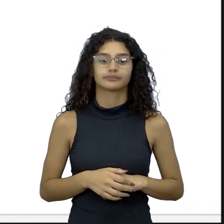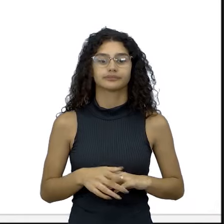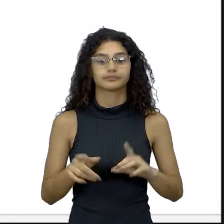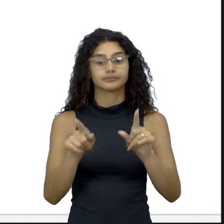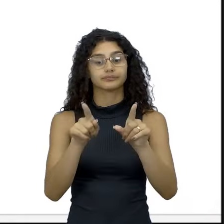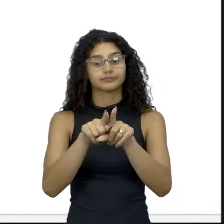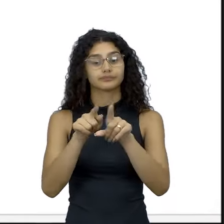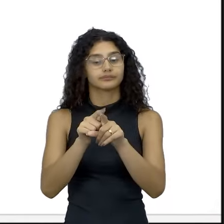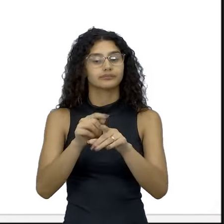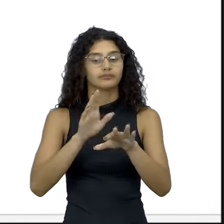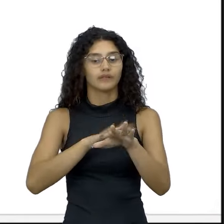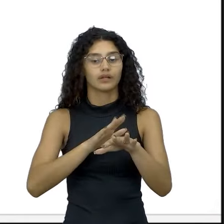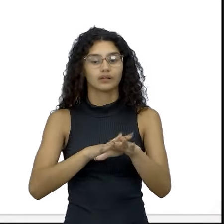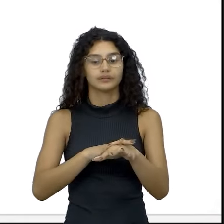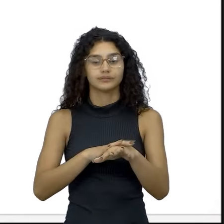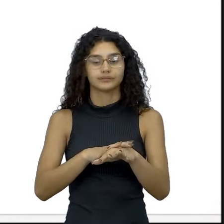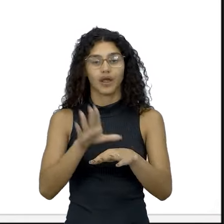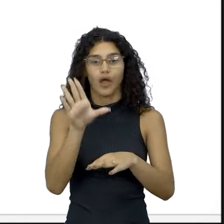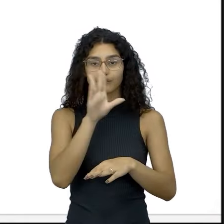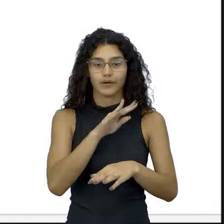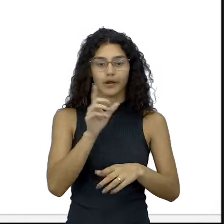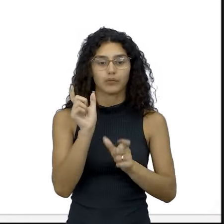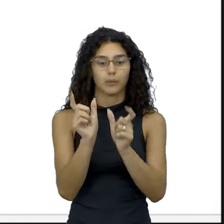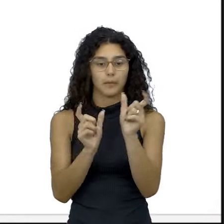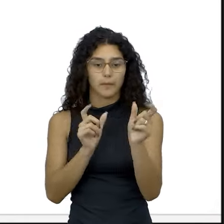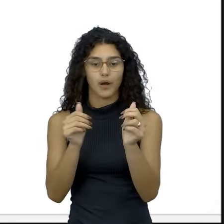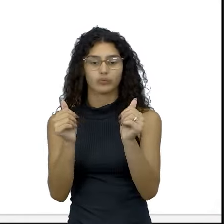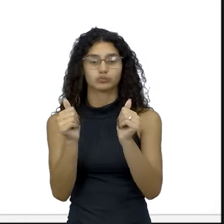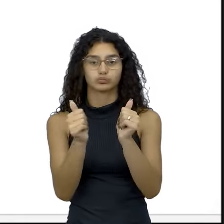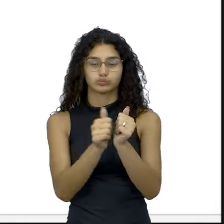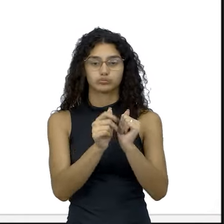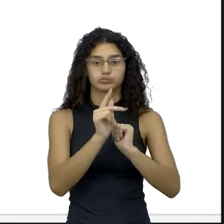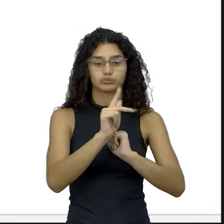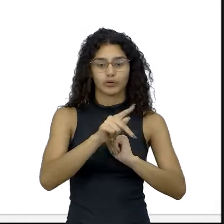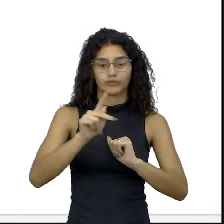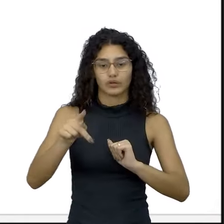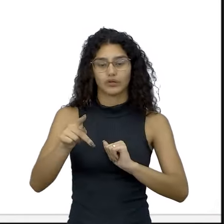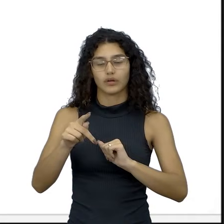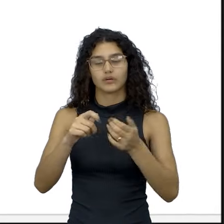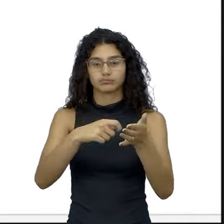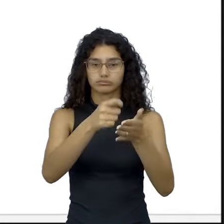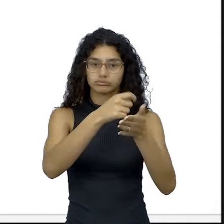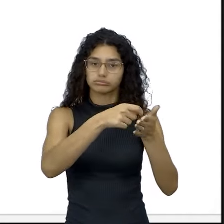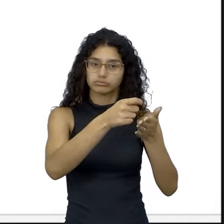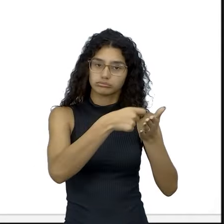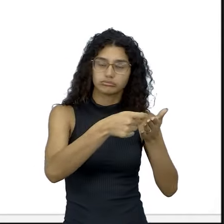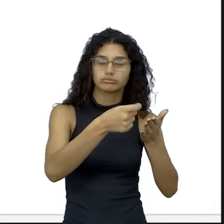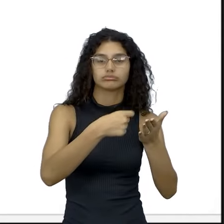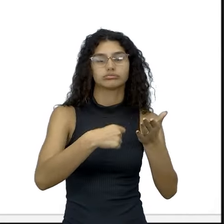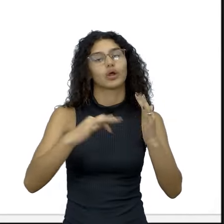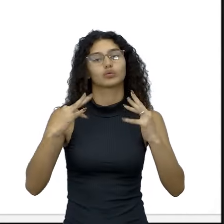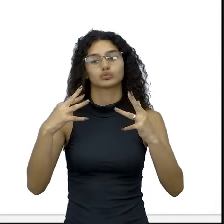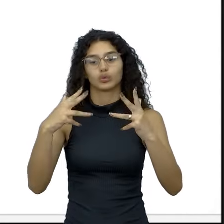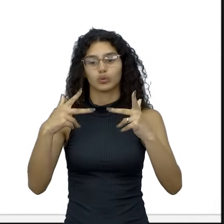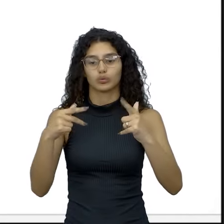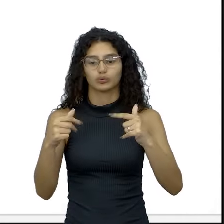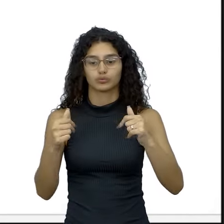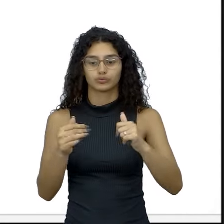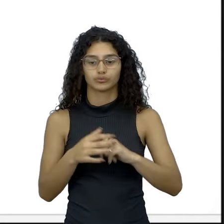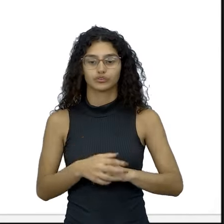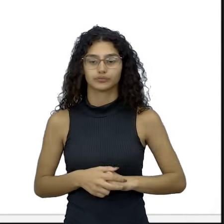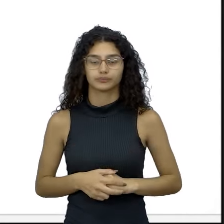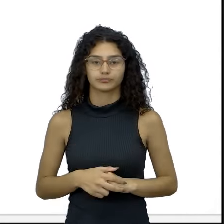eles irão ditar os verbetes para o professor ou para a professora, que será a escriba nesse momento, e irá